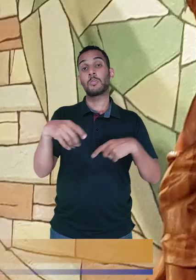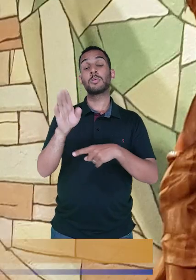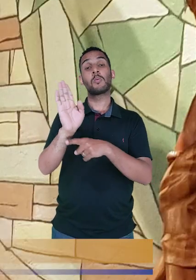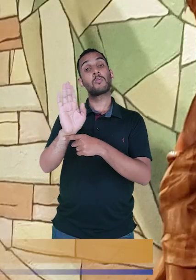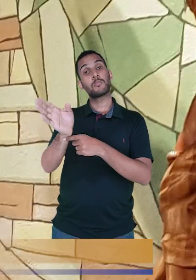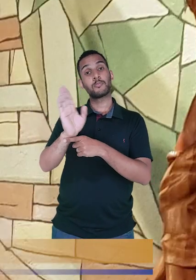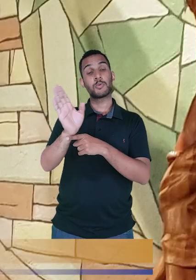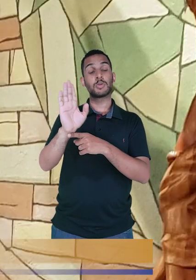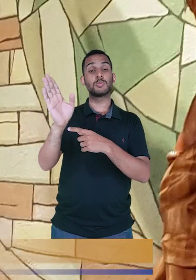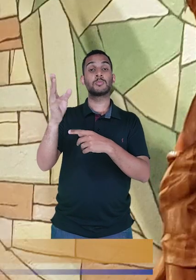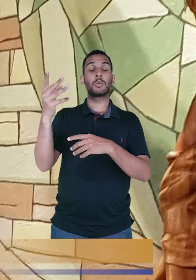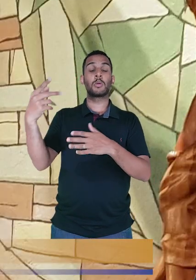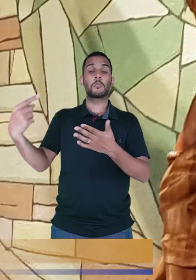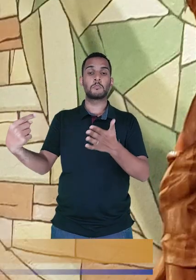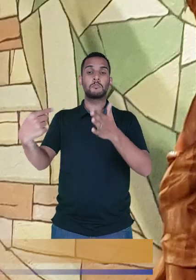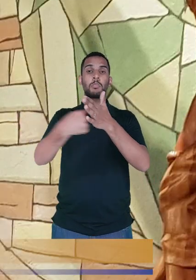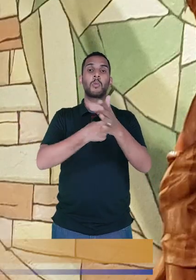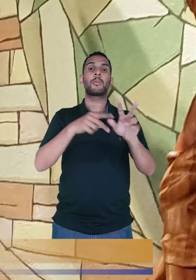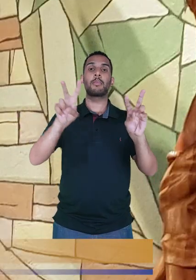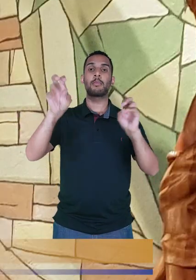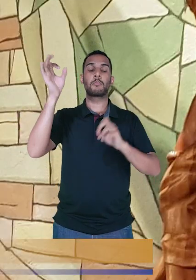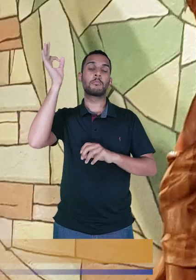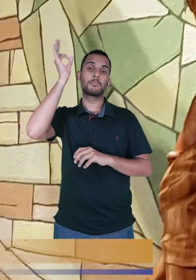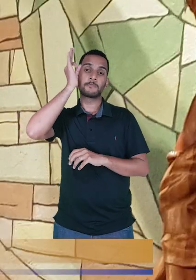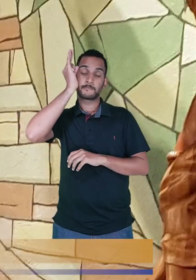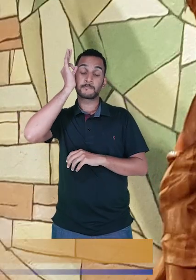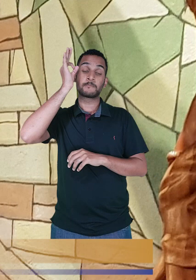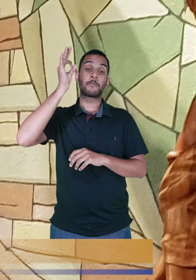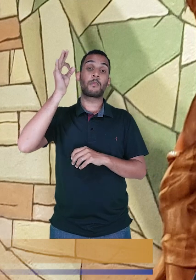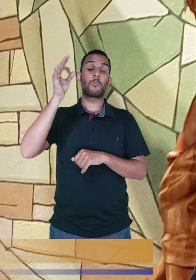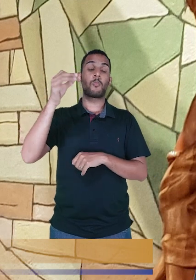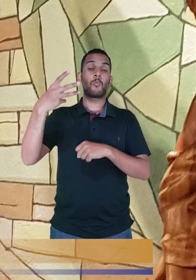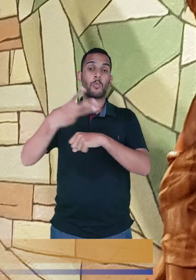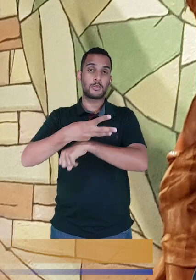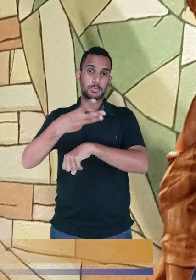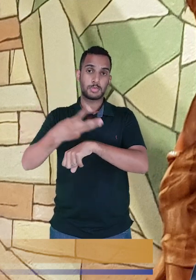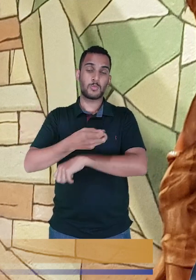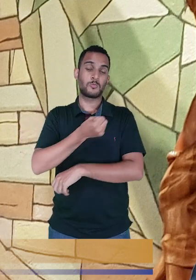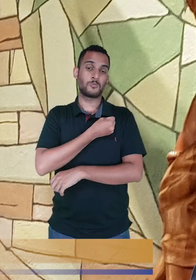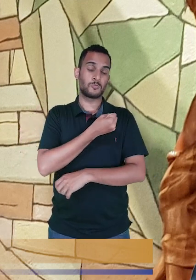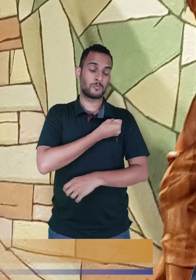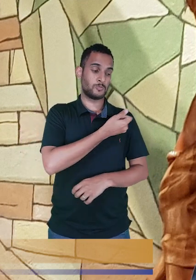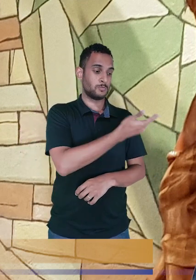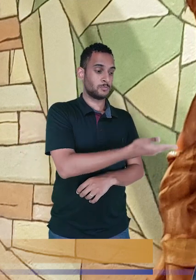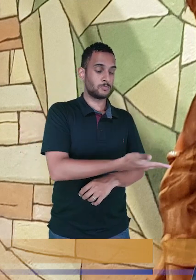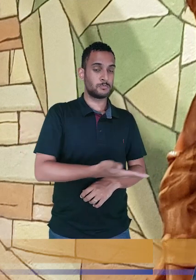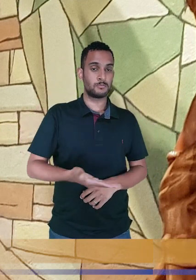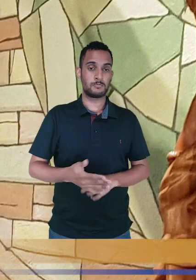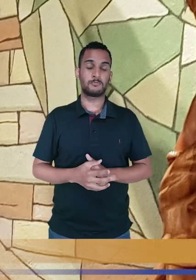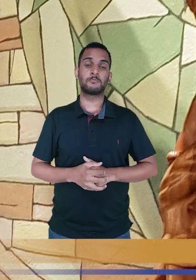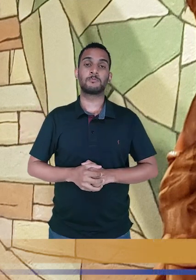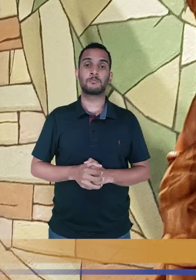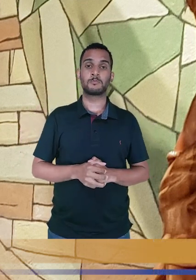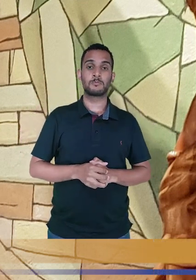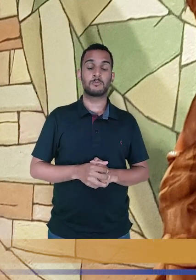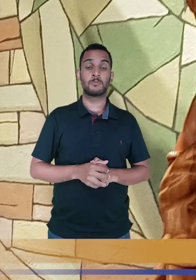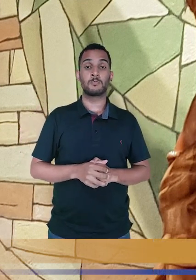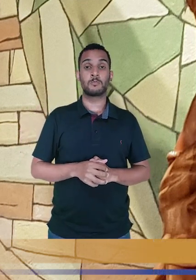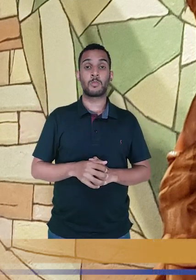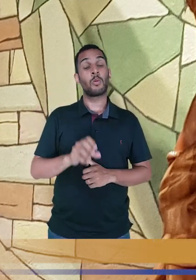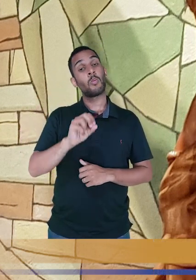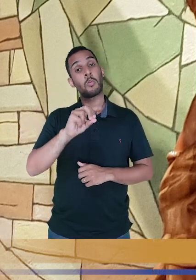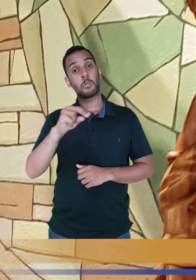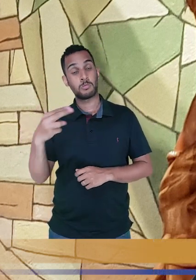pode enviar para nós um vídeo com alguma pergunta sobre a fé para o WhatsApp do programa Encontro Semanal,